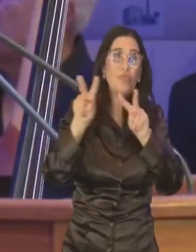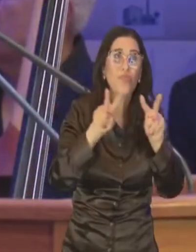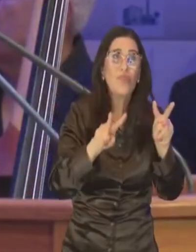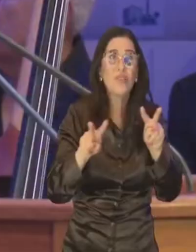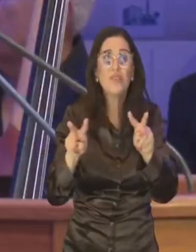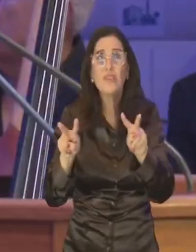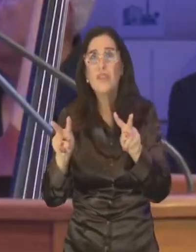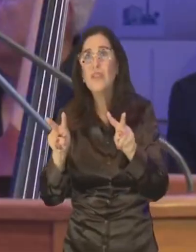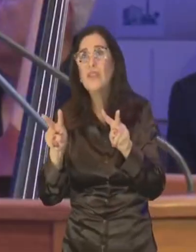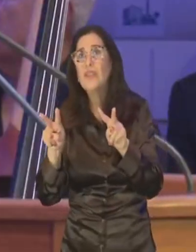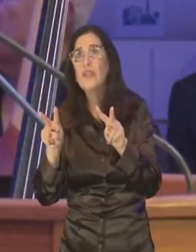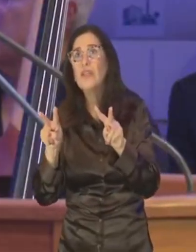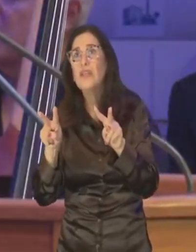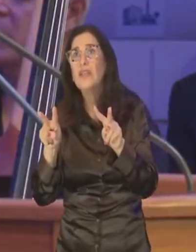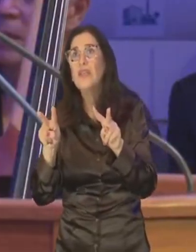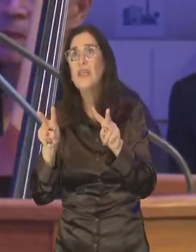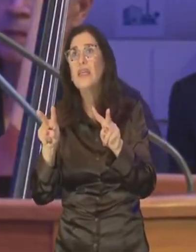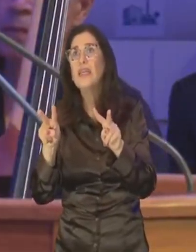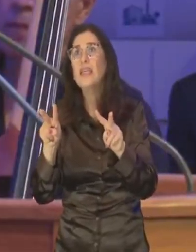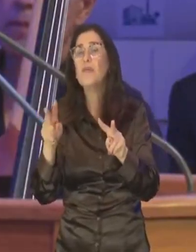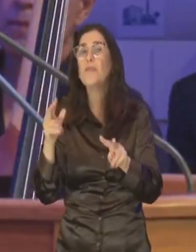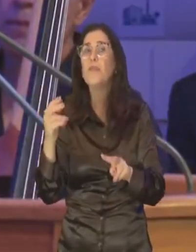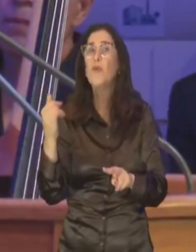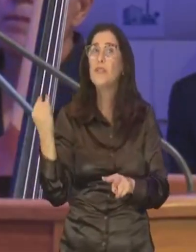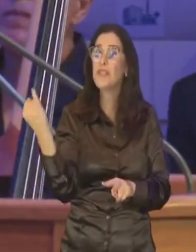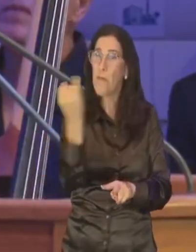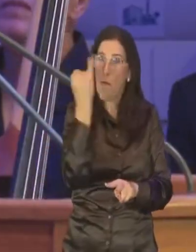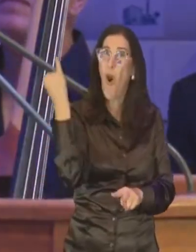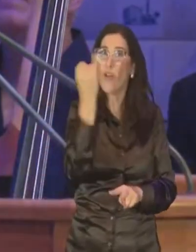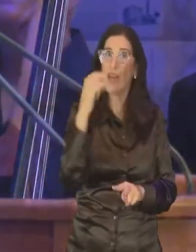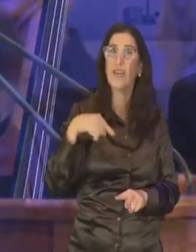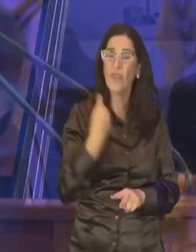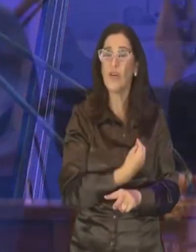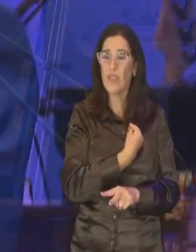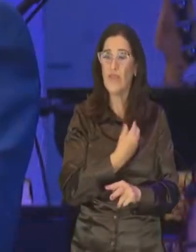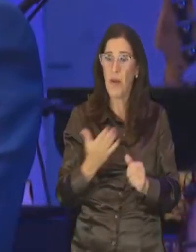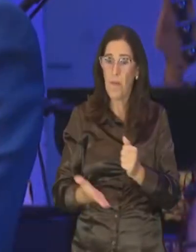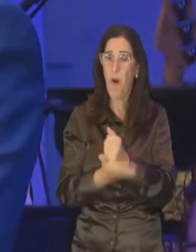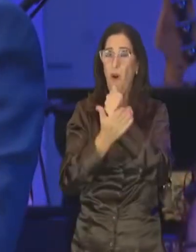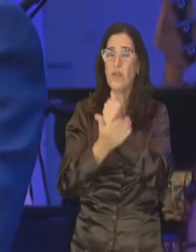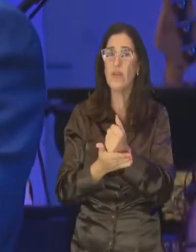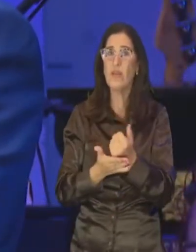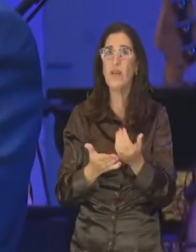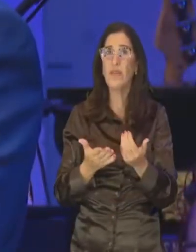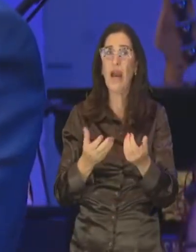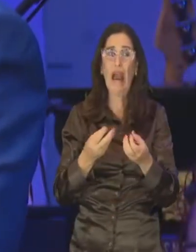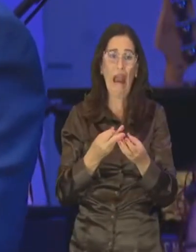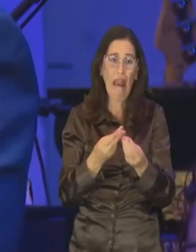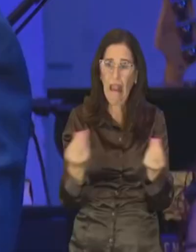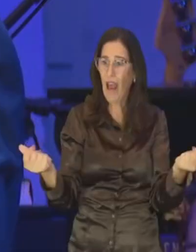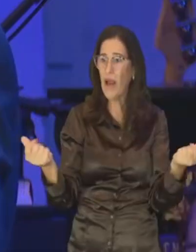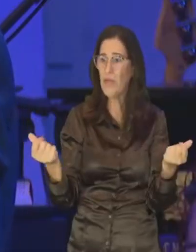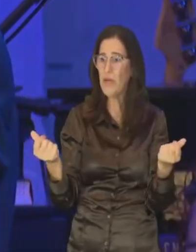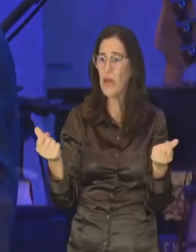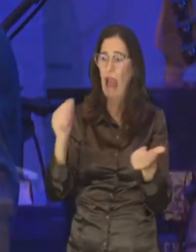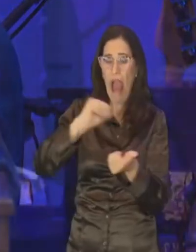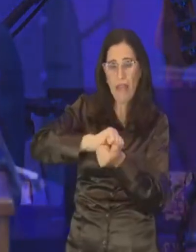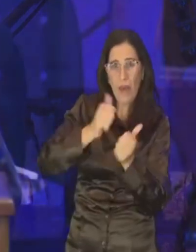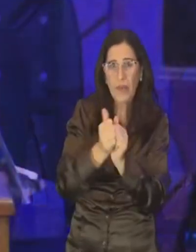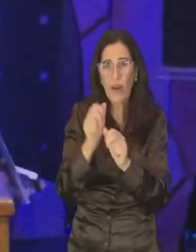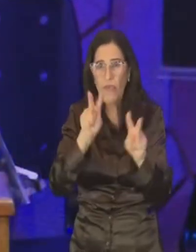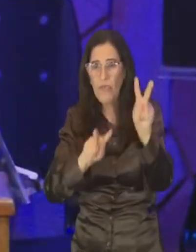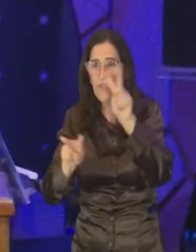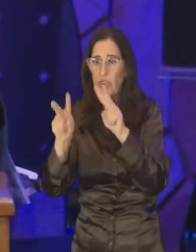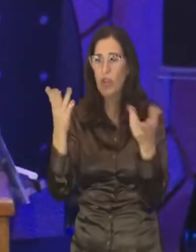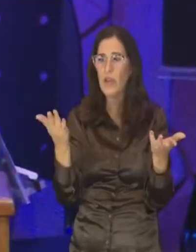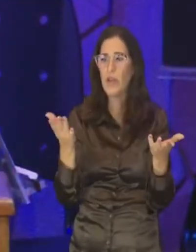julgando como itens que sustentam a nossa vida possam ir embora, talvez nós podemos adaptar a visão aqui e